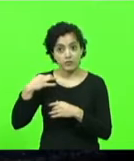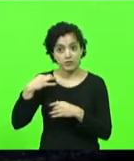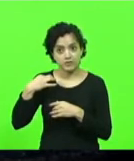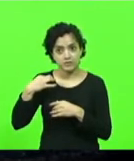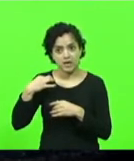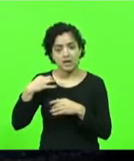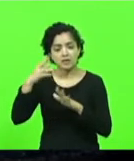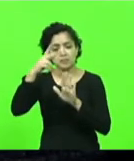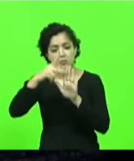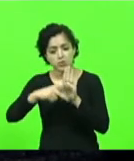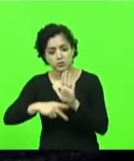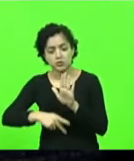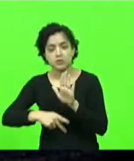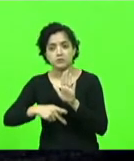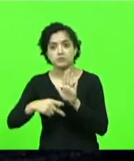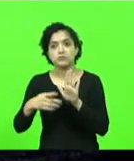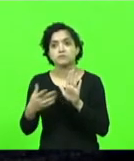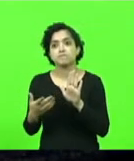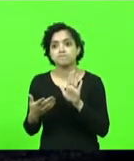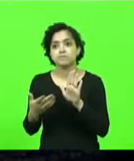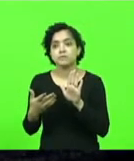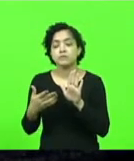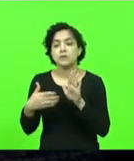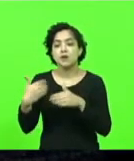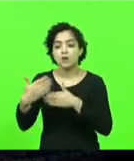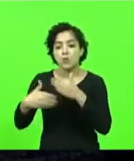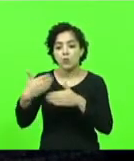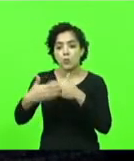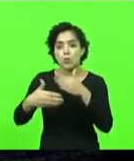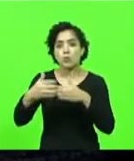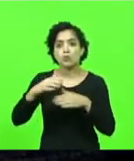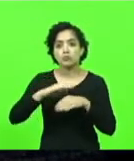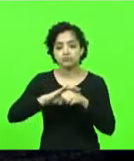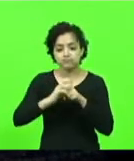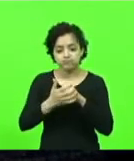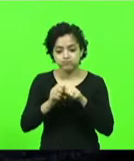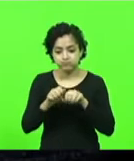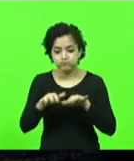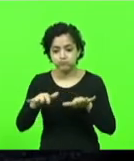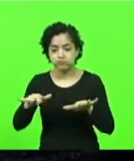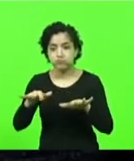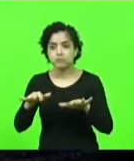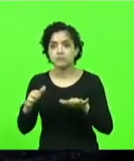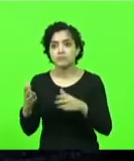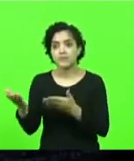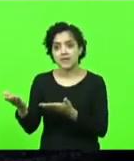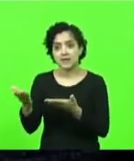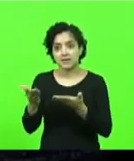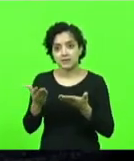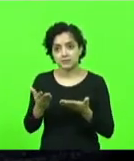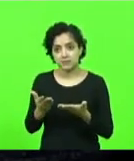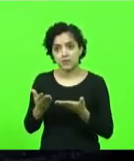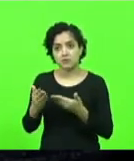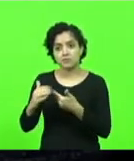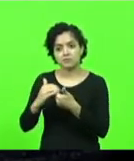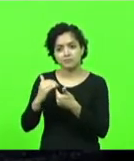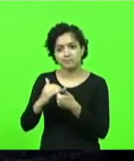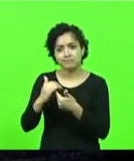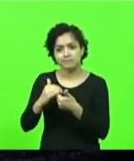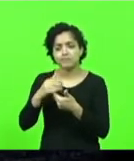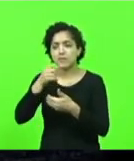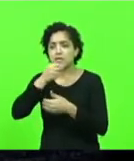grandes projetos e a longo da pandemia elas foram as minhas leitoras e